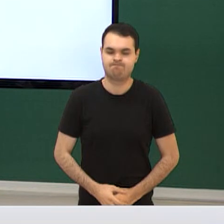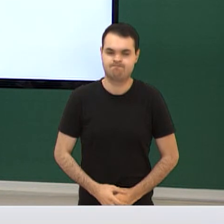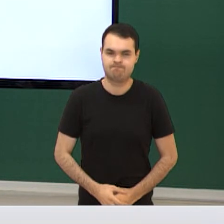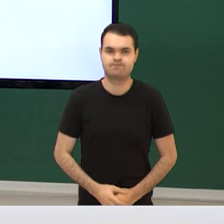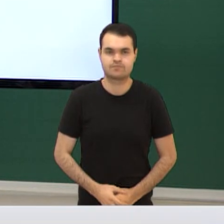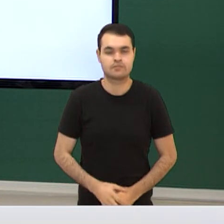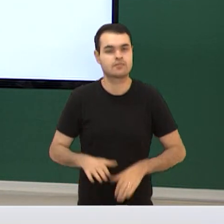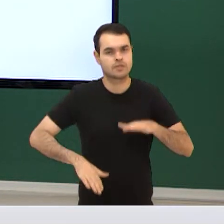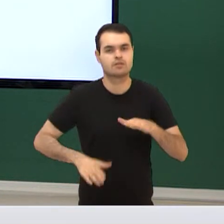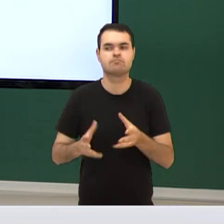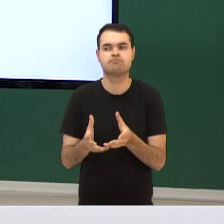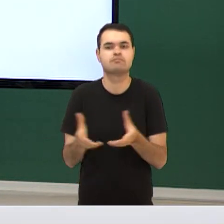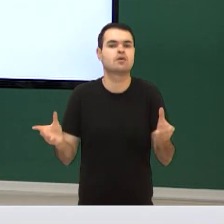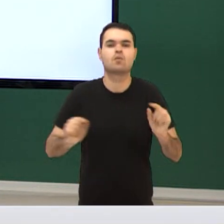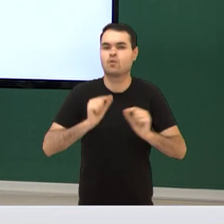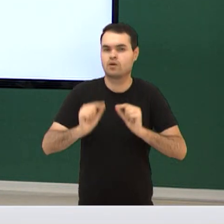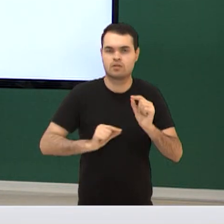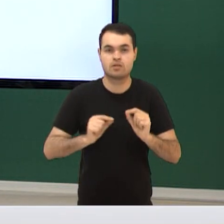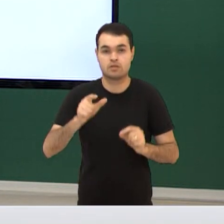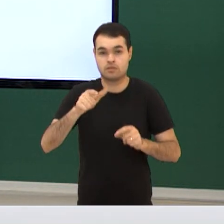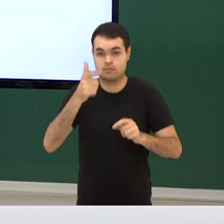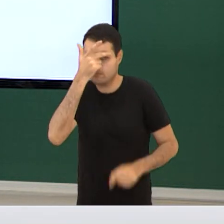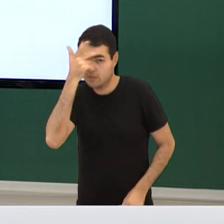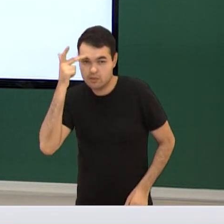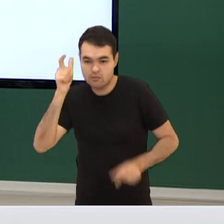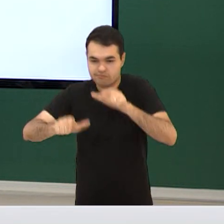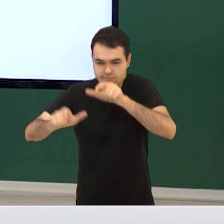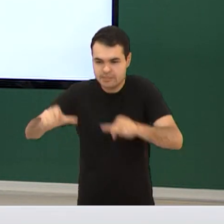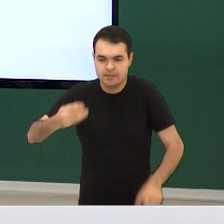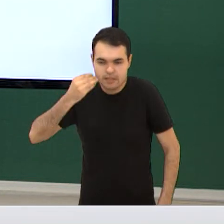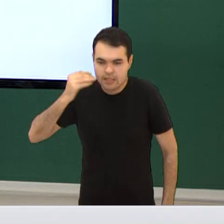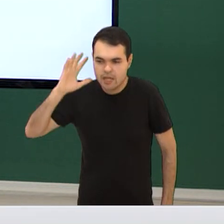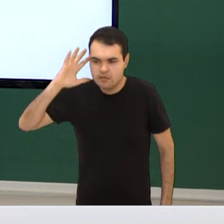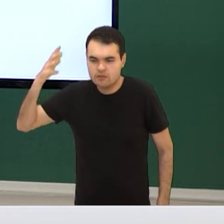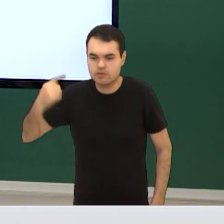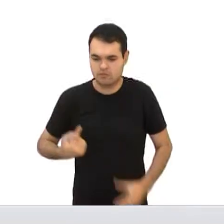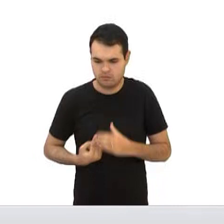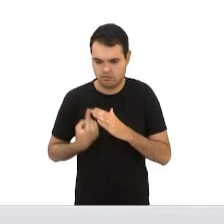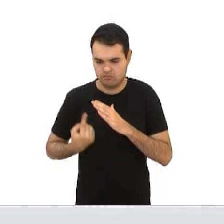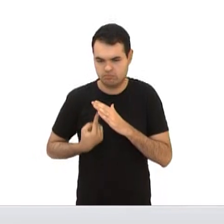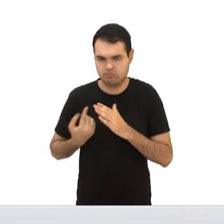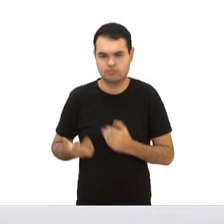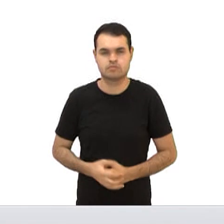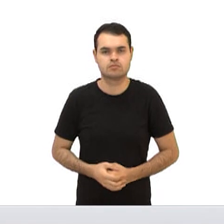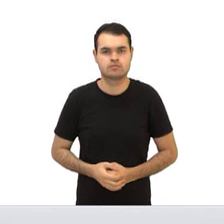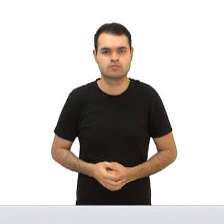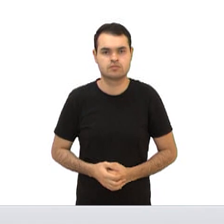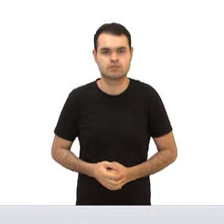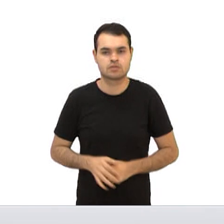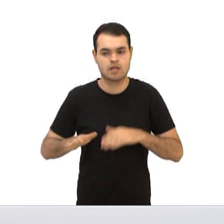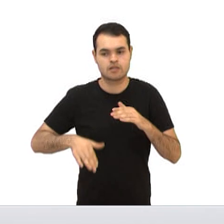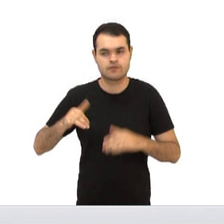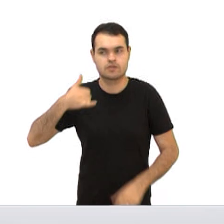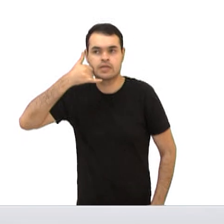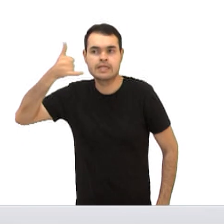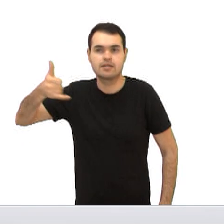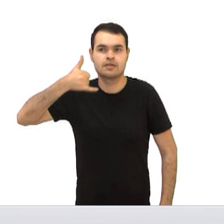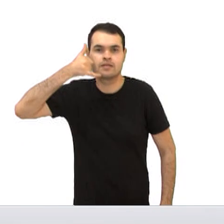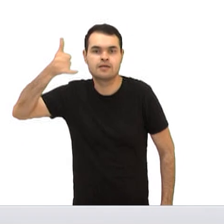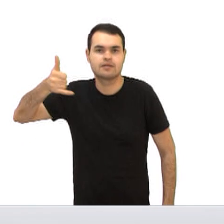lidarem melhor com o isolamento. Então, muitos aí estão adotando, gente. De acordo com